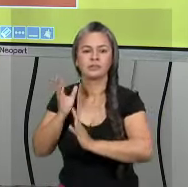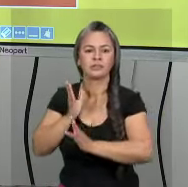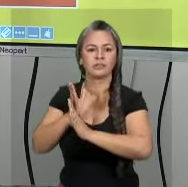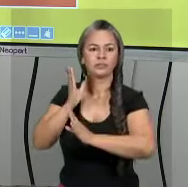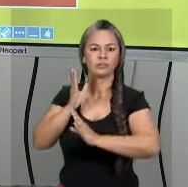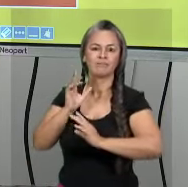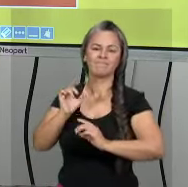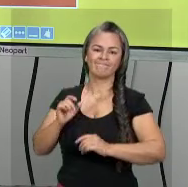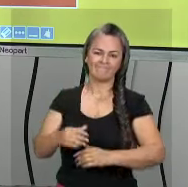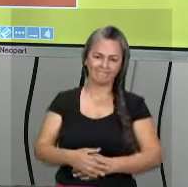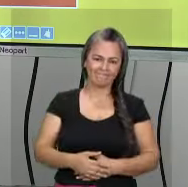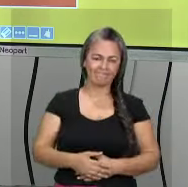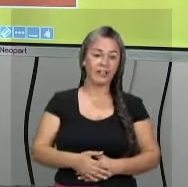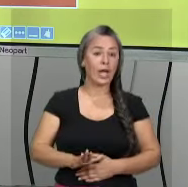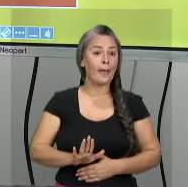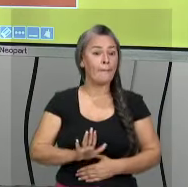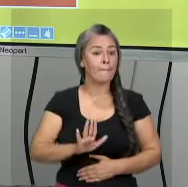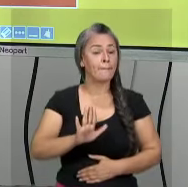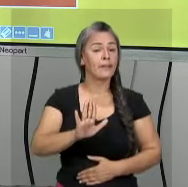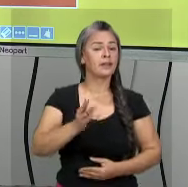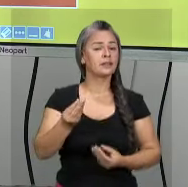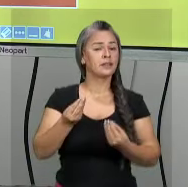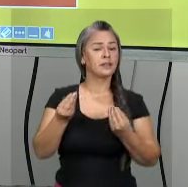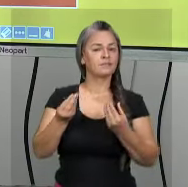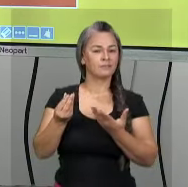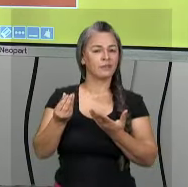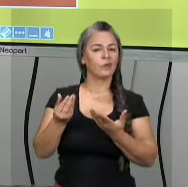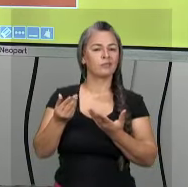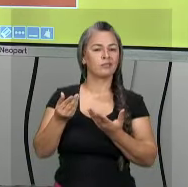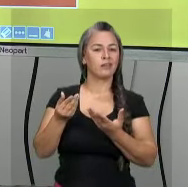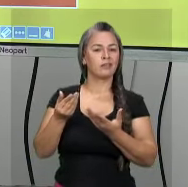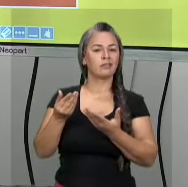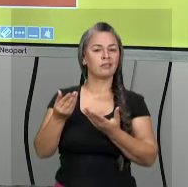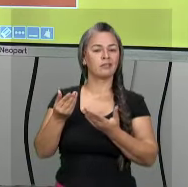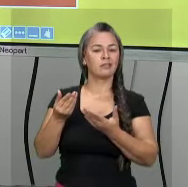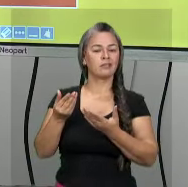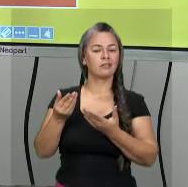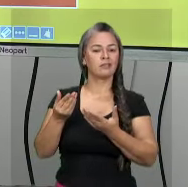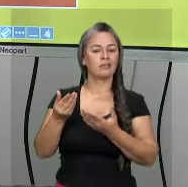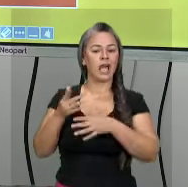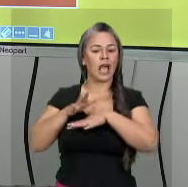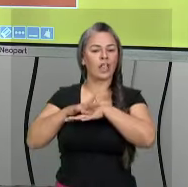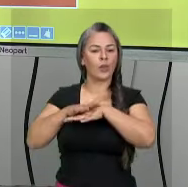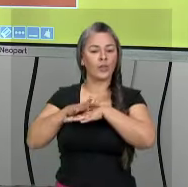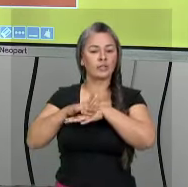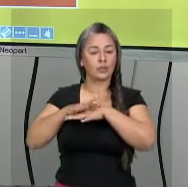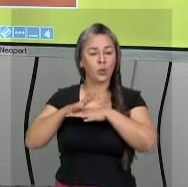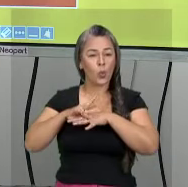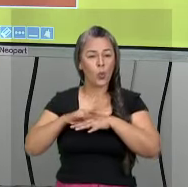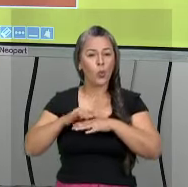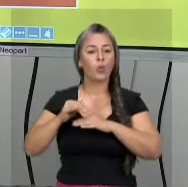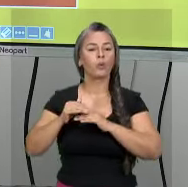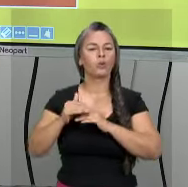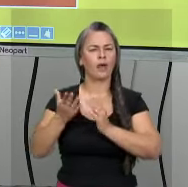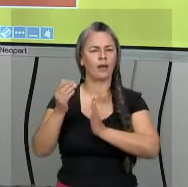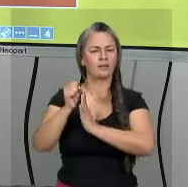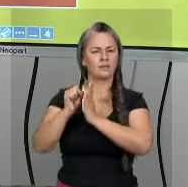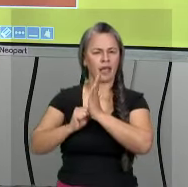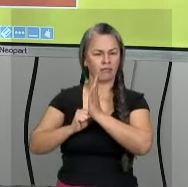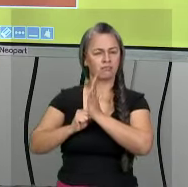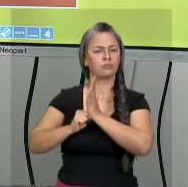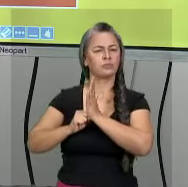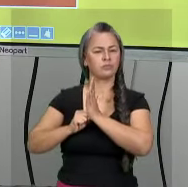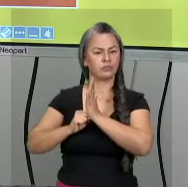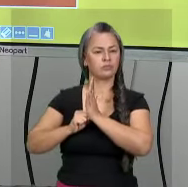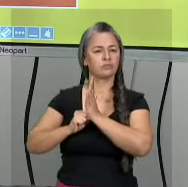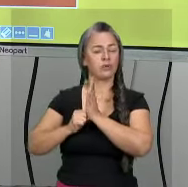E o que reverteu completamente os casos de poliomielite, que eram muito altos, né?